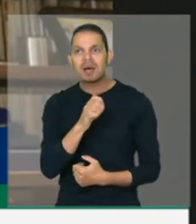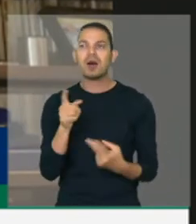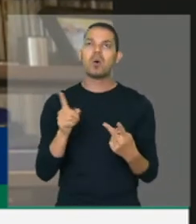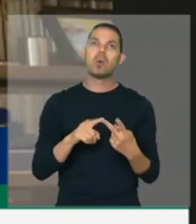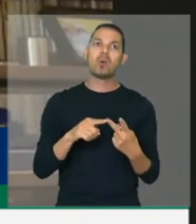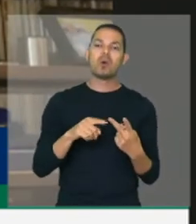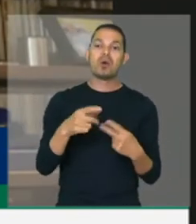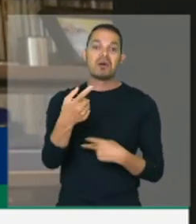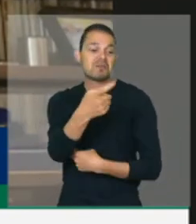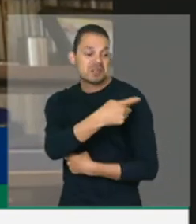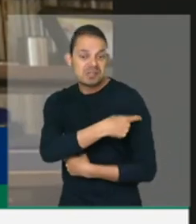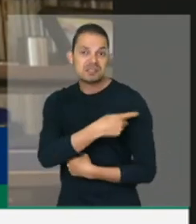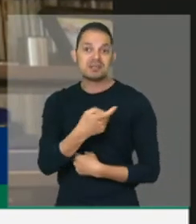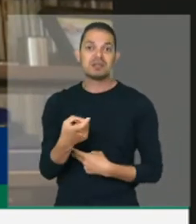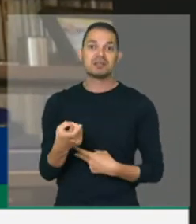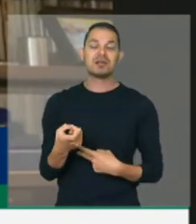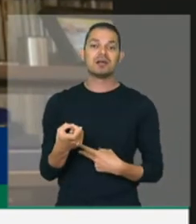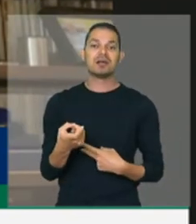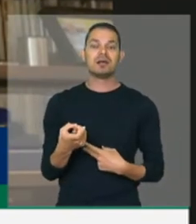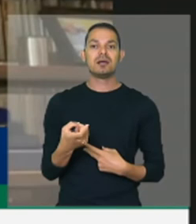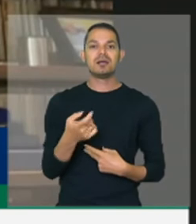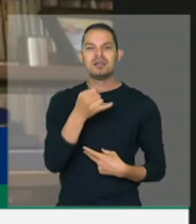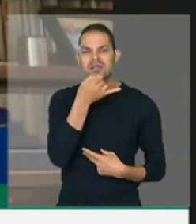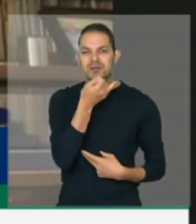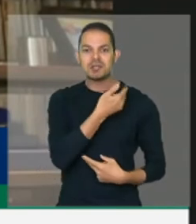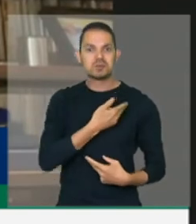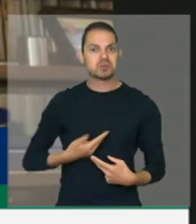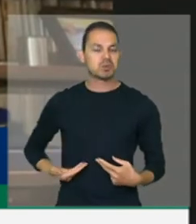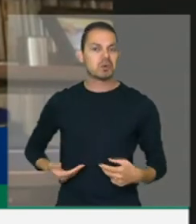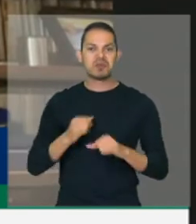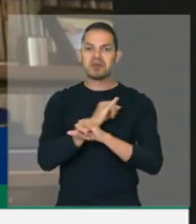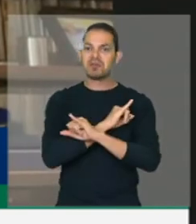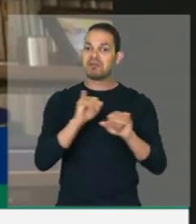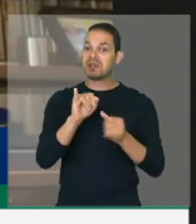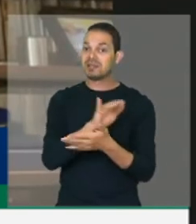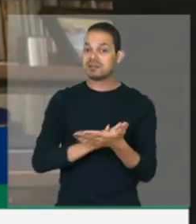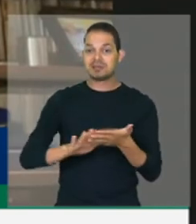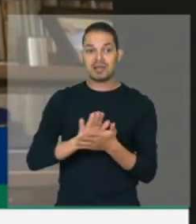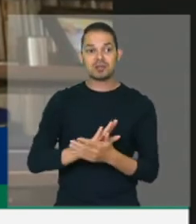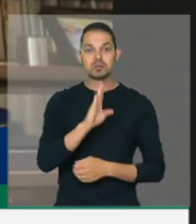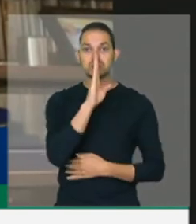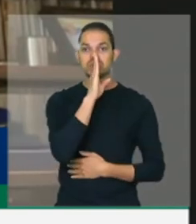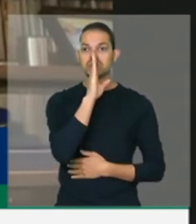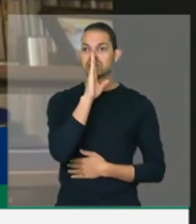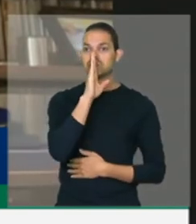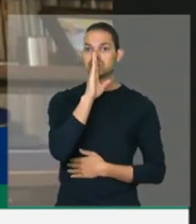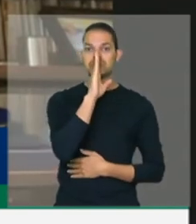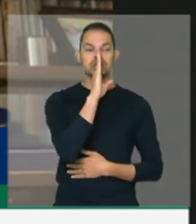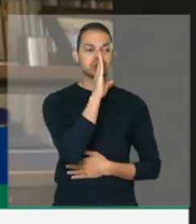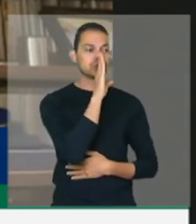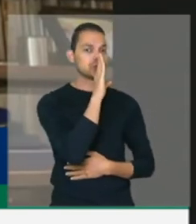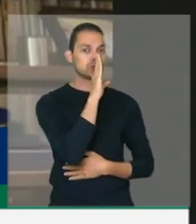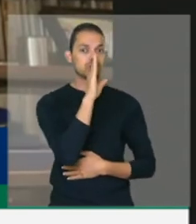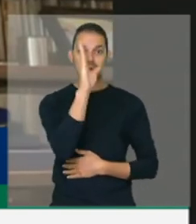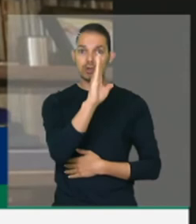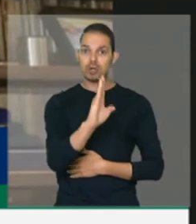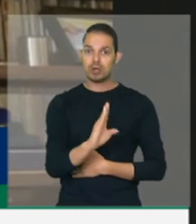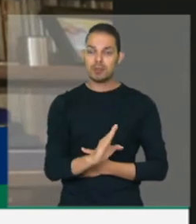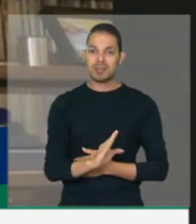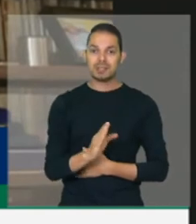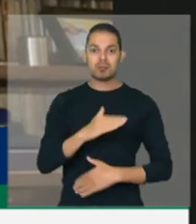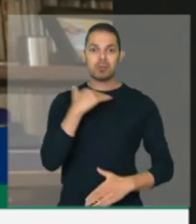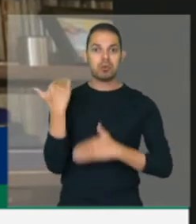que infelizmente o governo não diz nada e continua em silêncio. O país cada dia mais aumenta o número